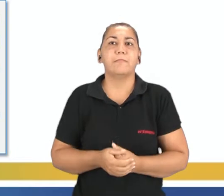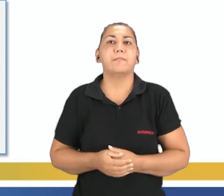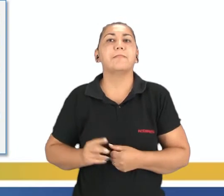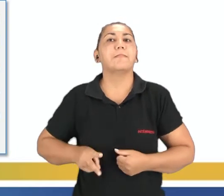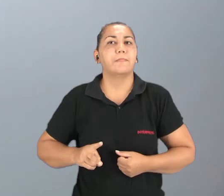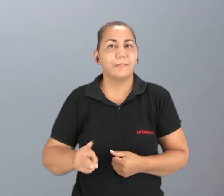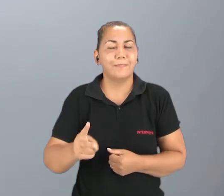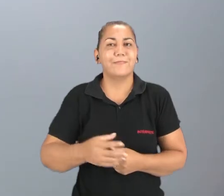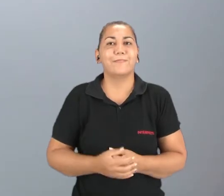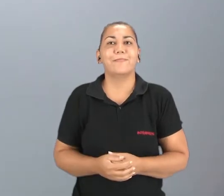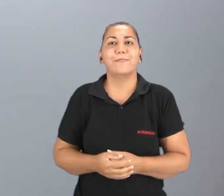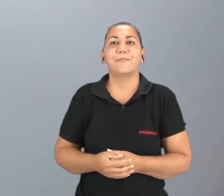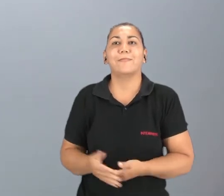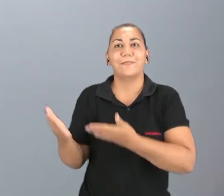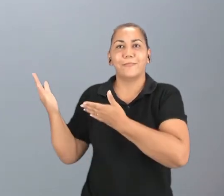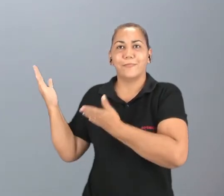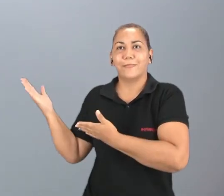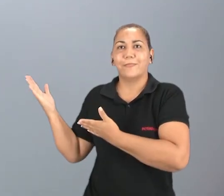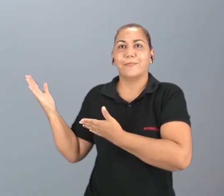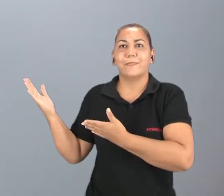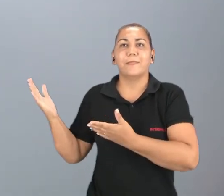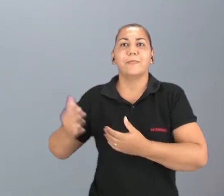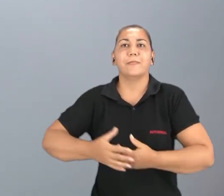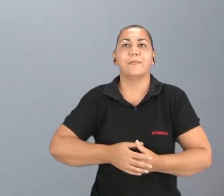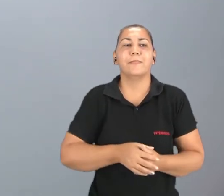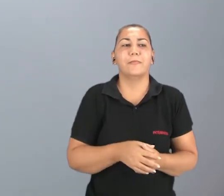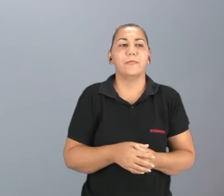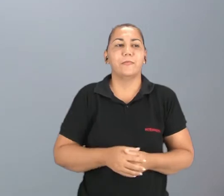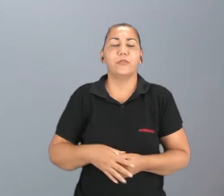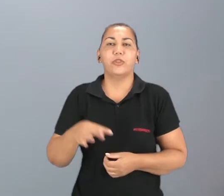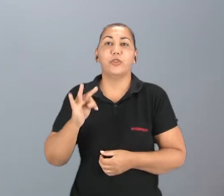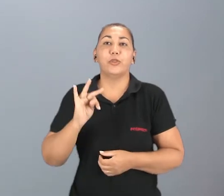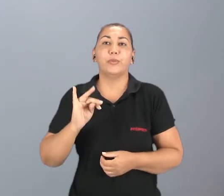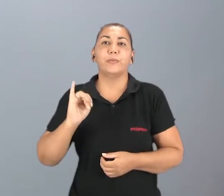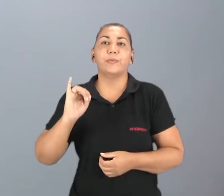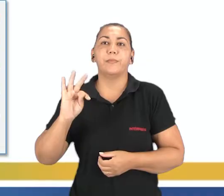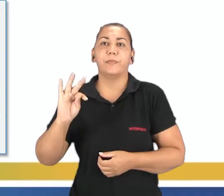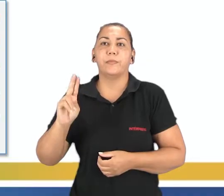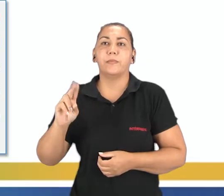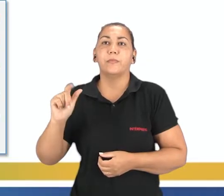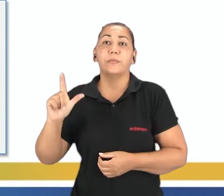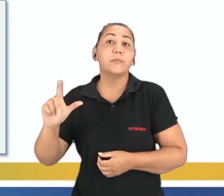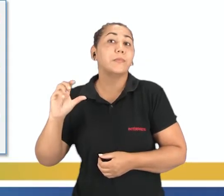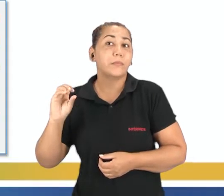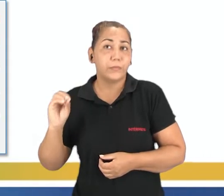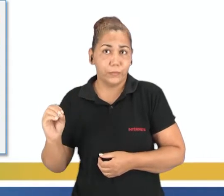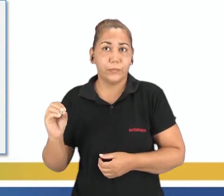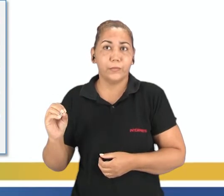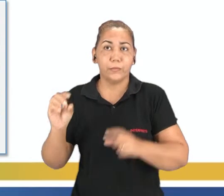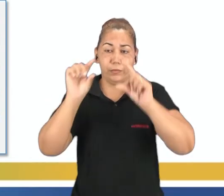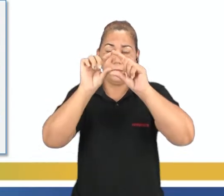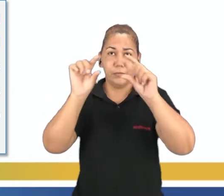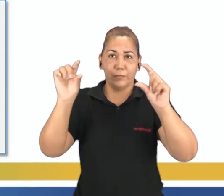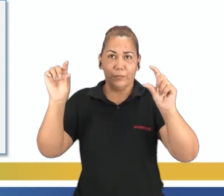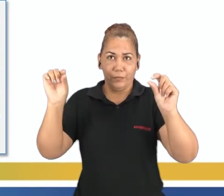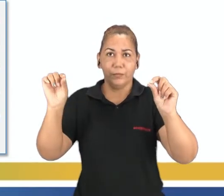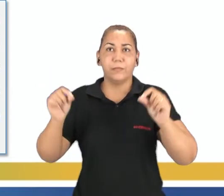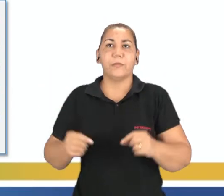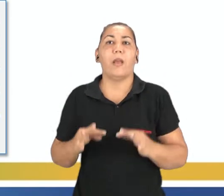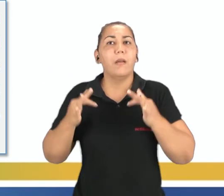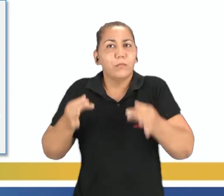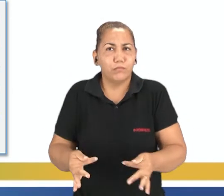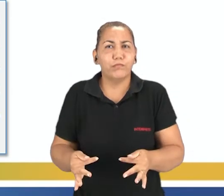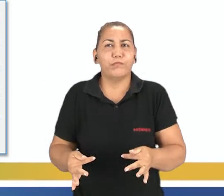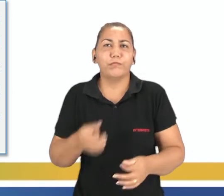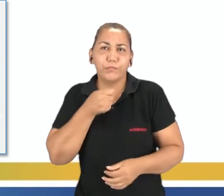Continuando então, vamos ver agora um pouquinho sobre o título e a revisão. O título, finalizada a entrevista, ela